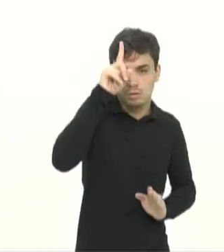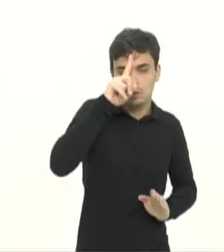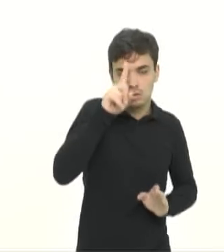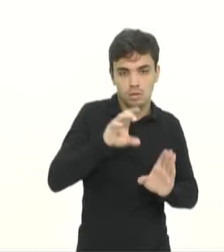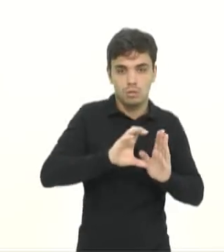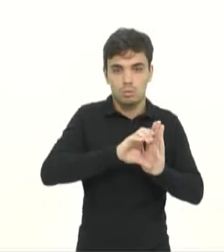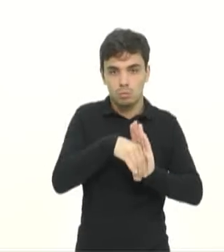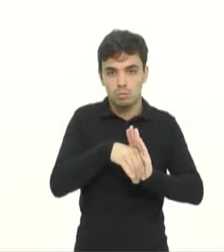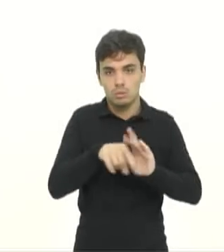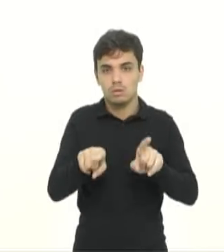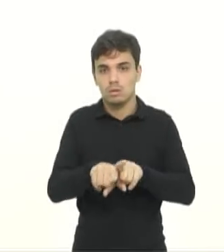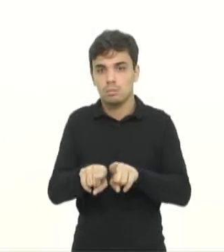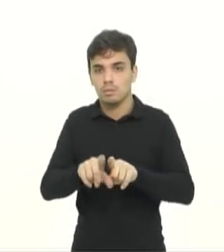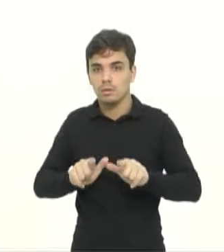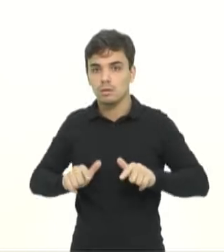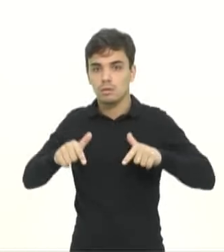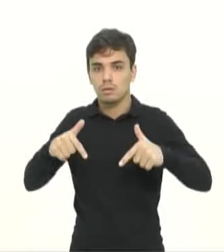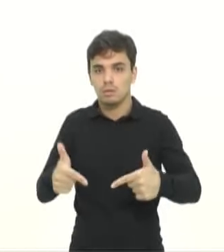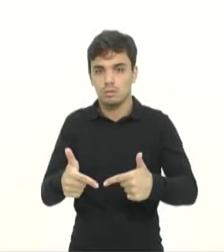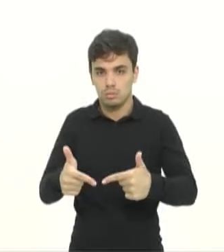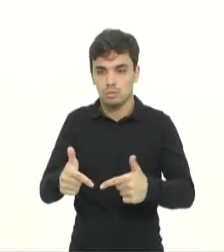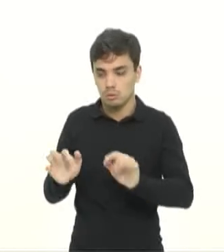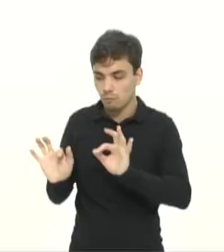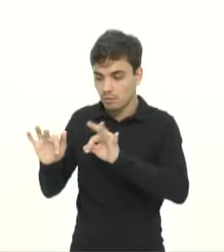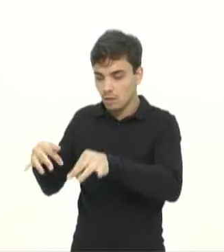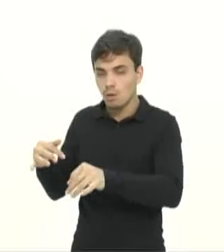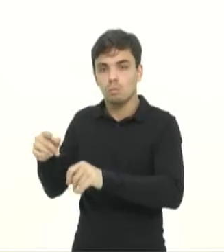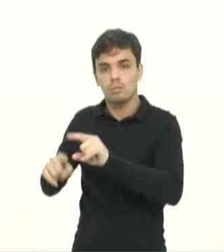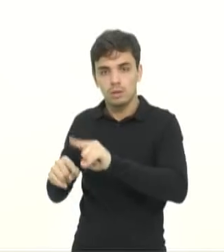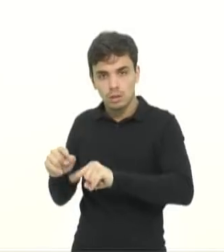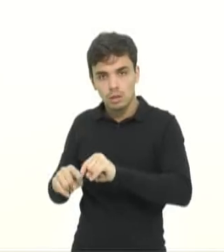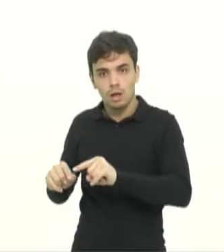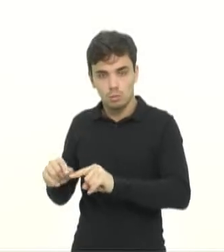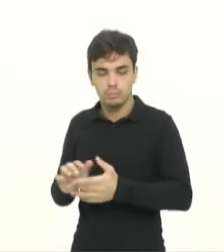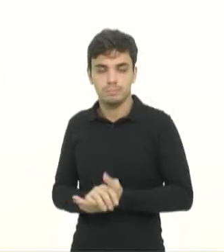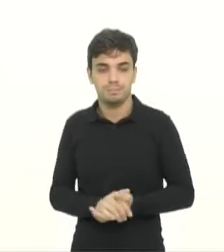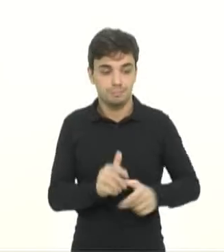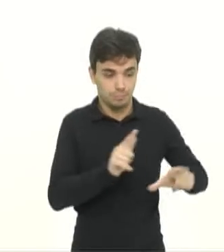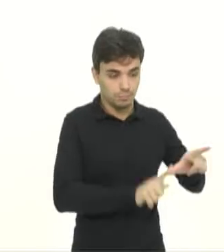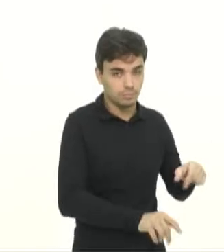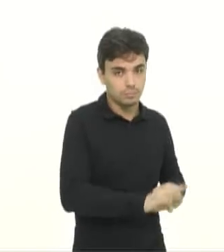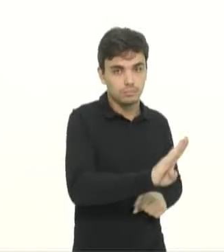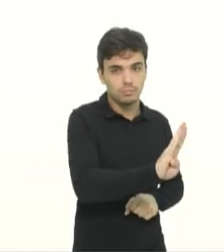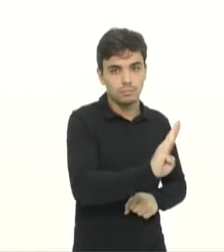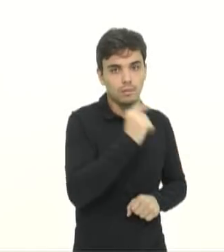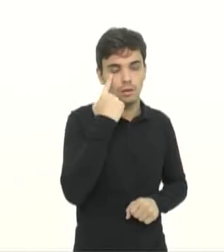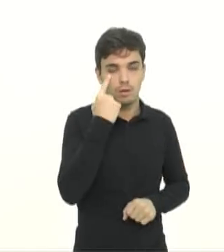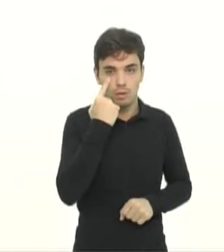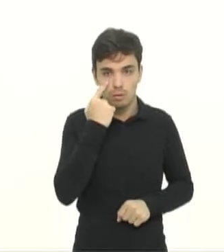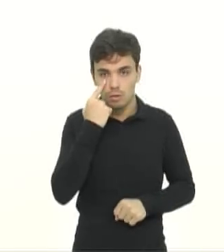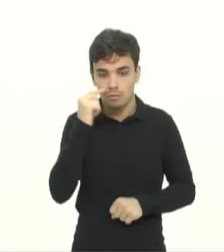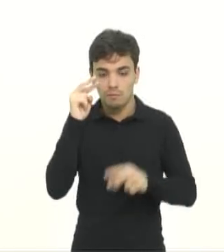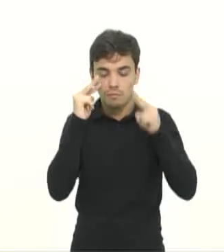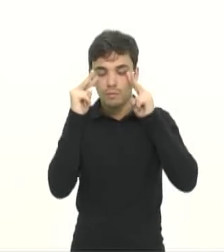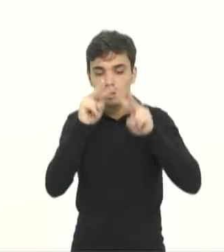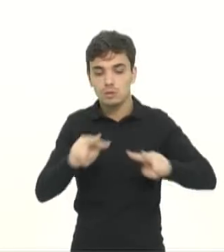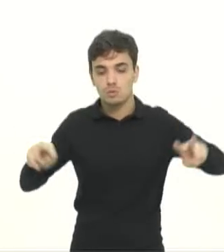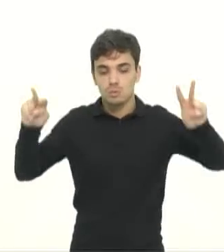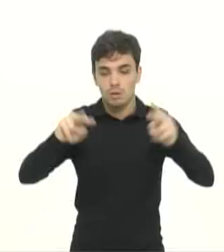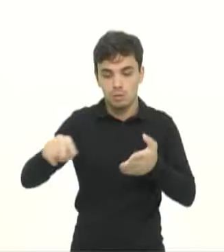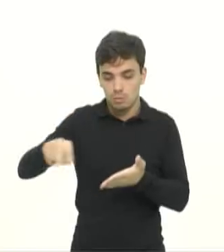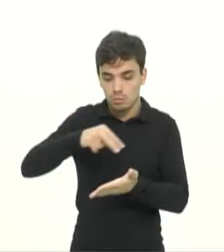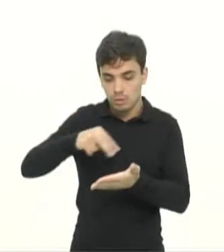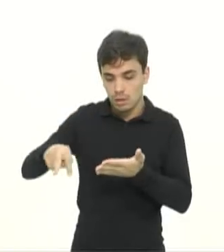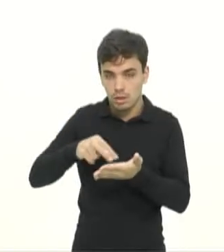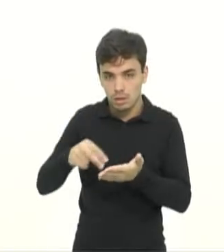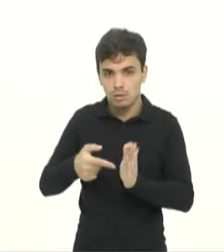e a atitude acima do objeto artístico final. Letra B. No campo das artes visuais e da dança, priorizando o